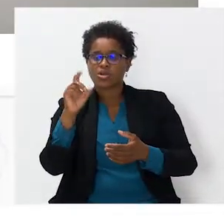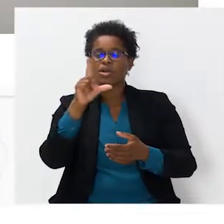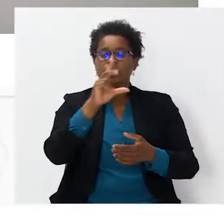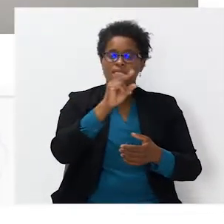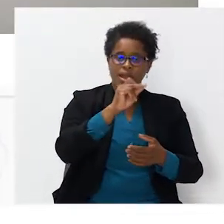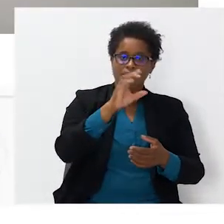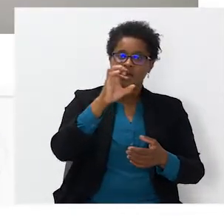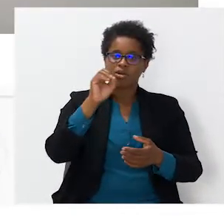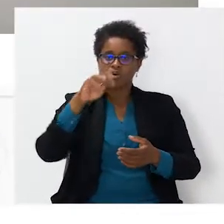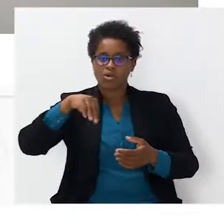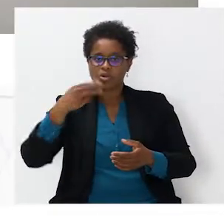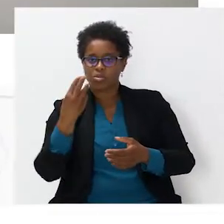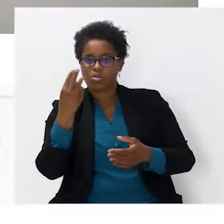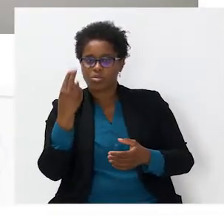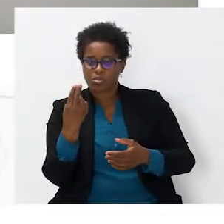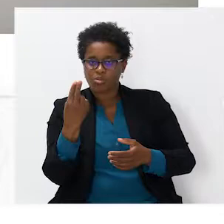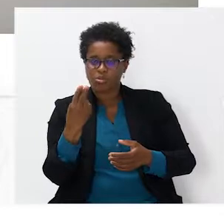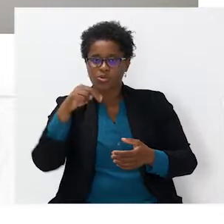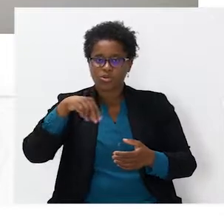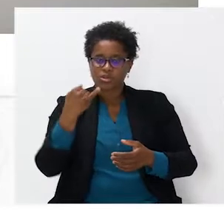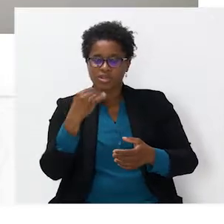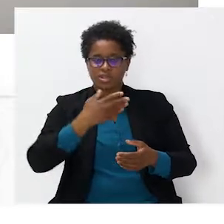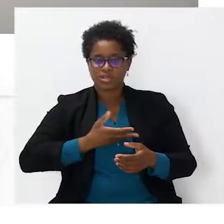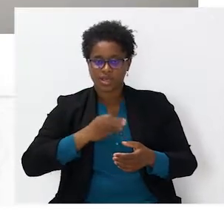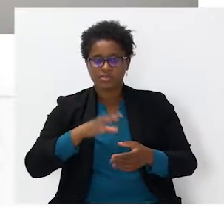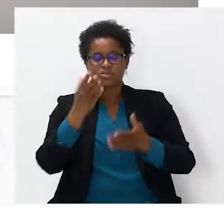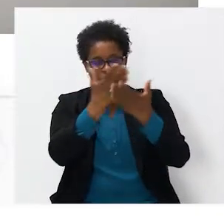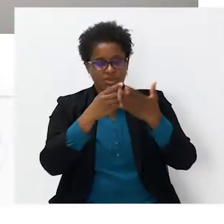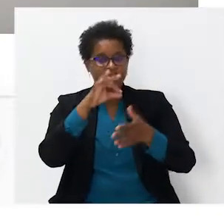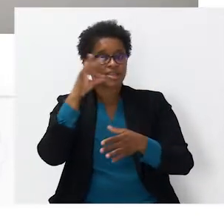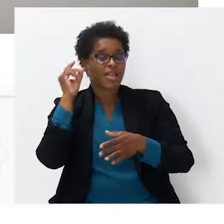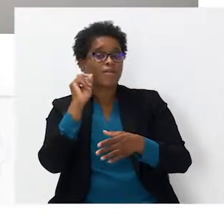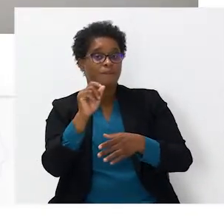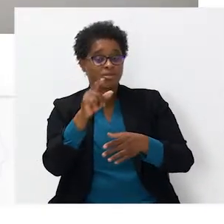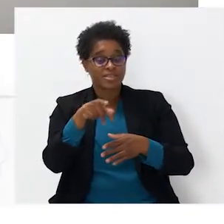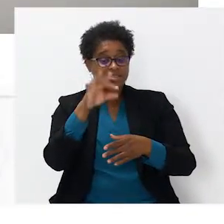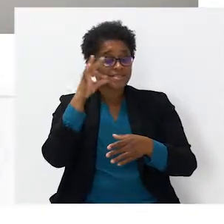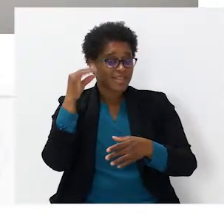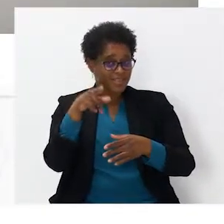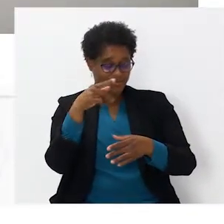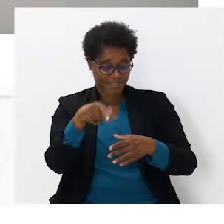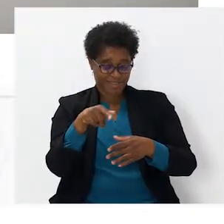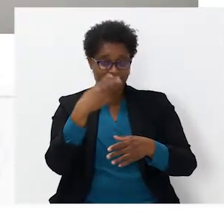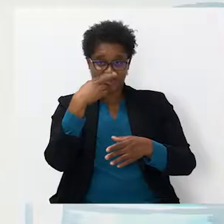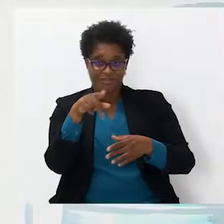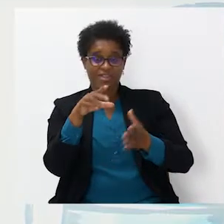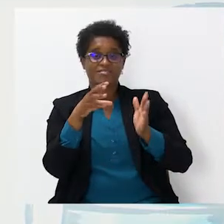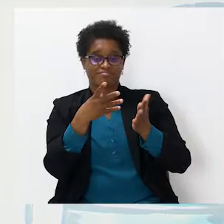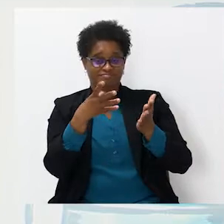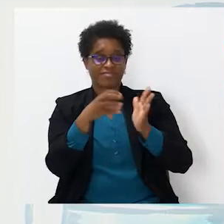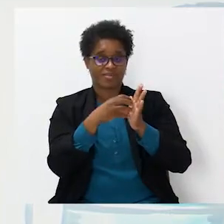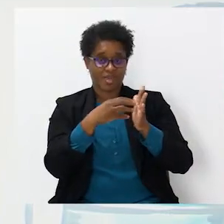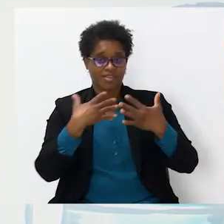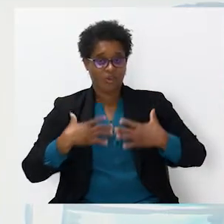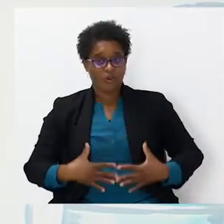Comunidade e vamos estudar os sinais de pontuação. Esses sinais estão aqui.